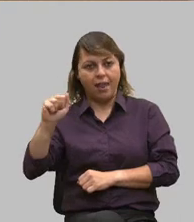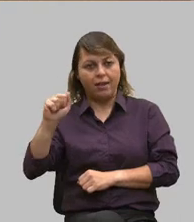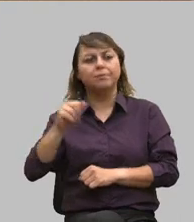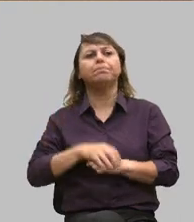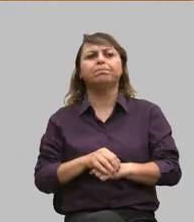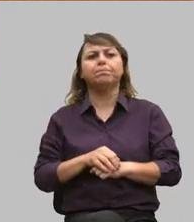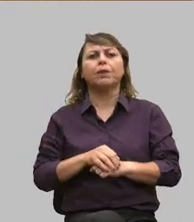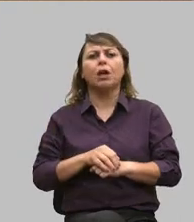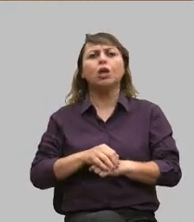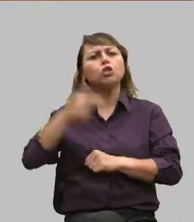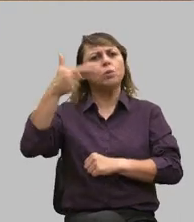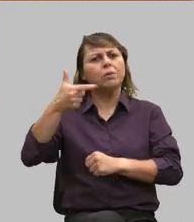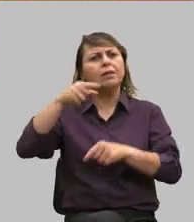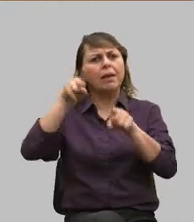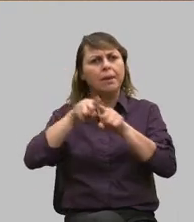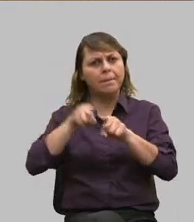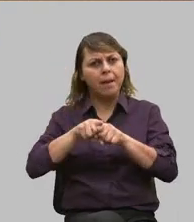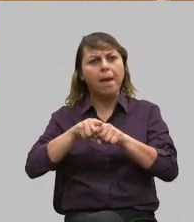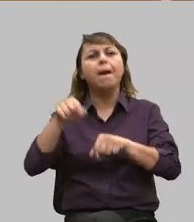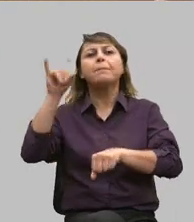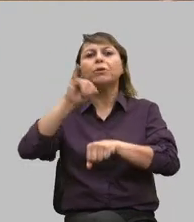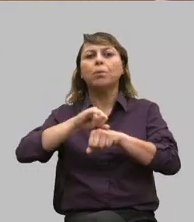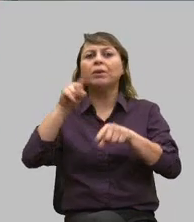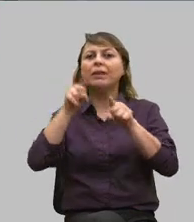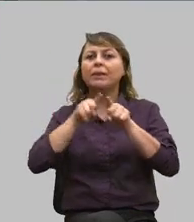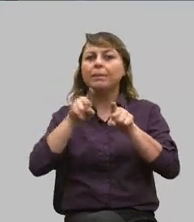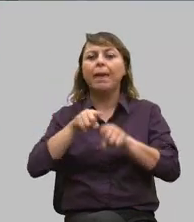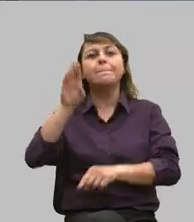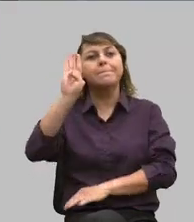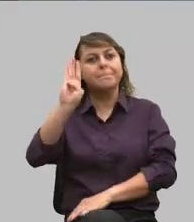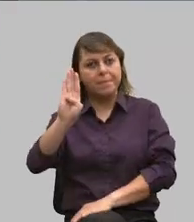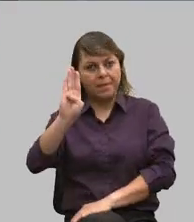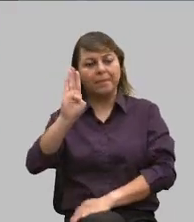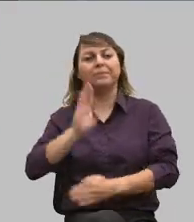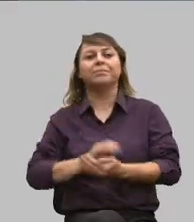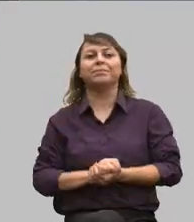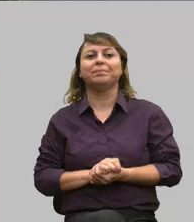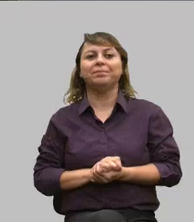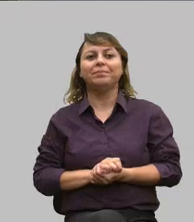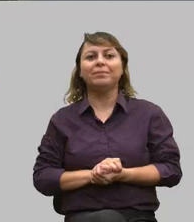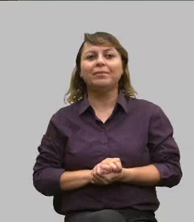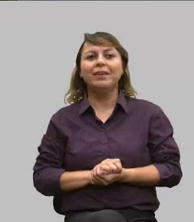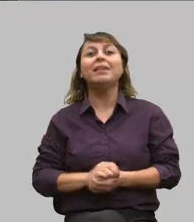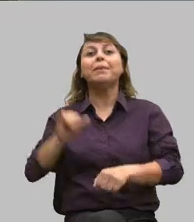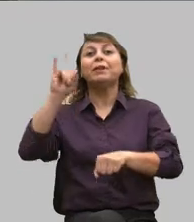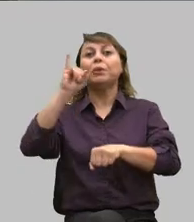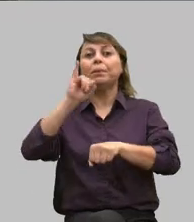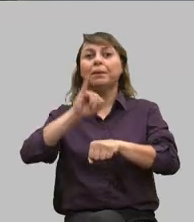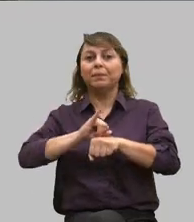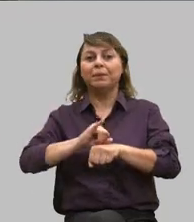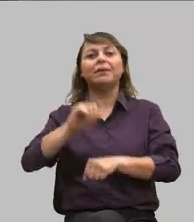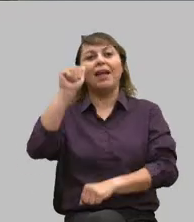da Metropolitana B Rosa Maria superintendente da Metropolitana